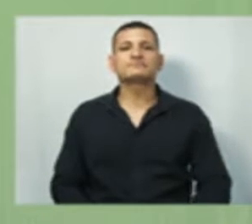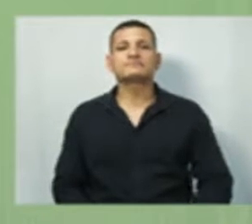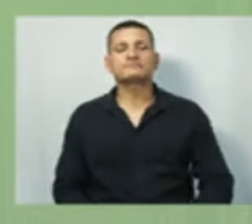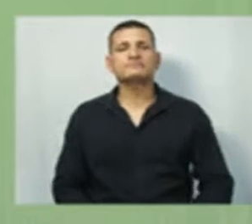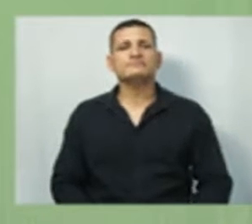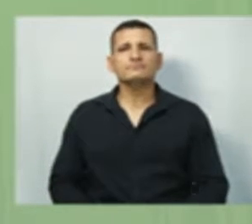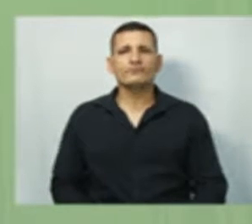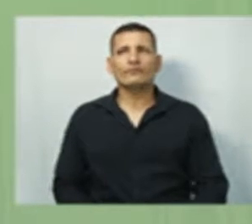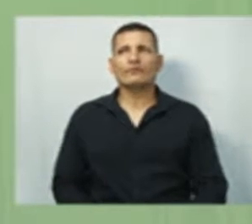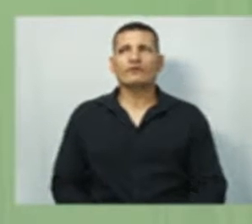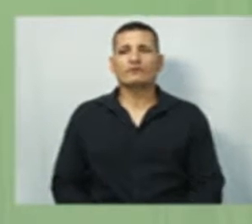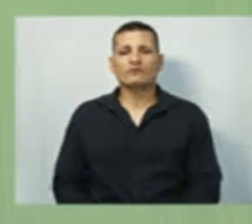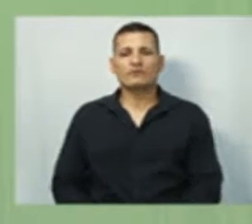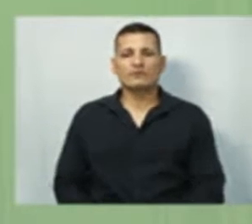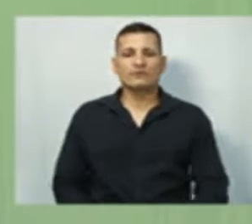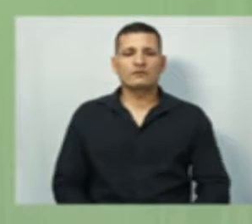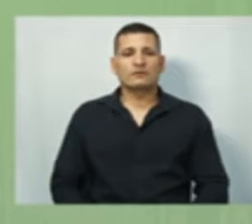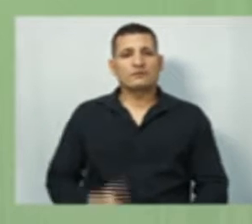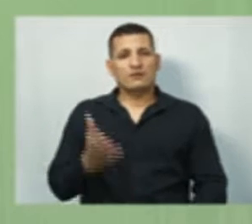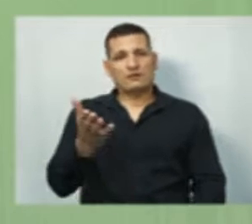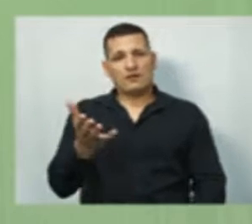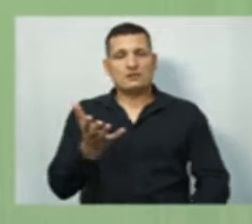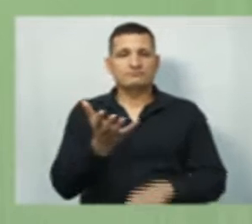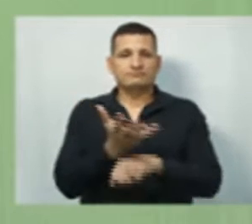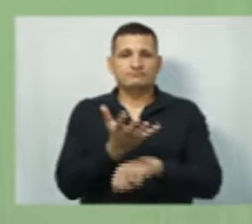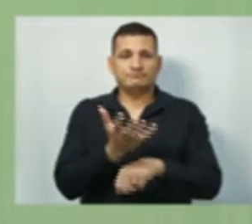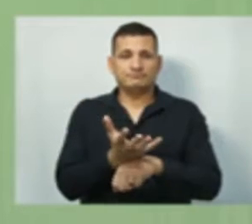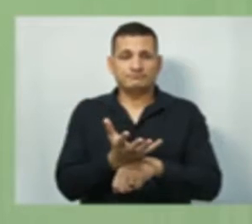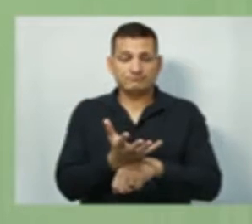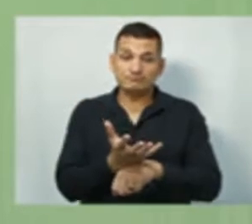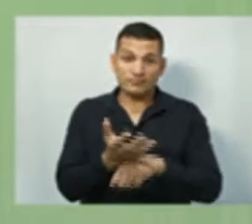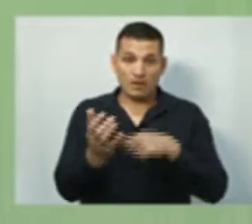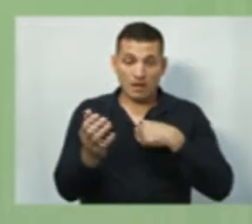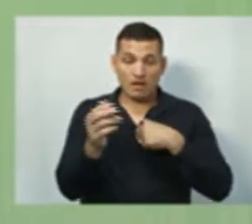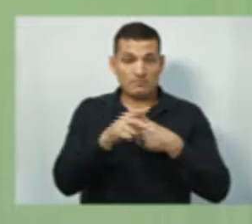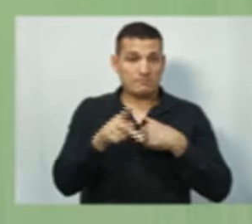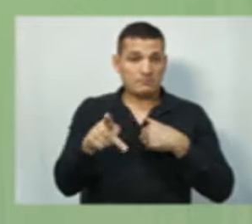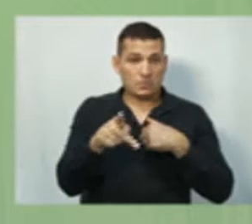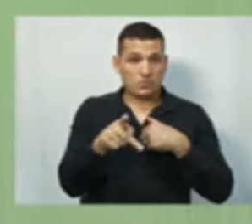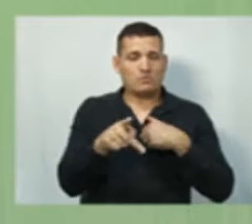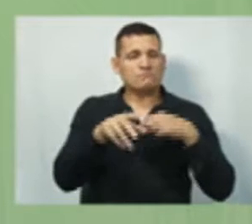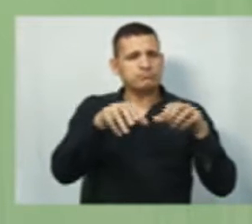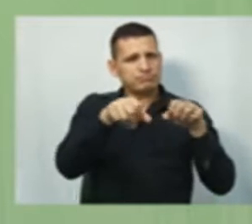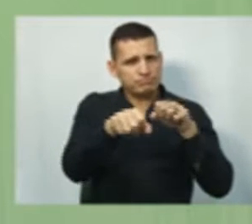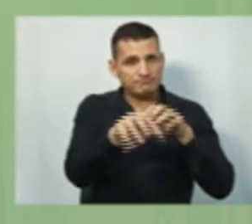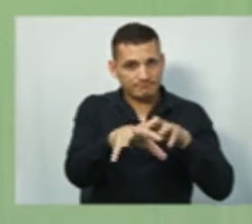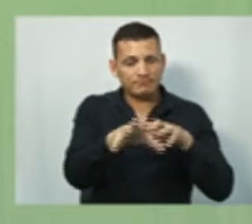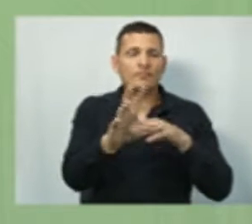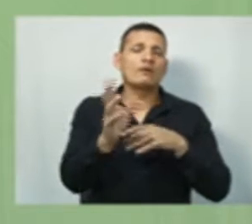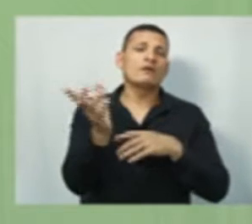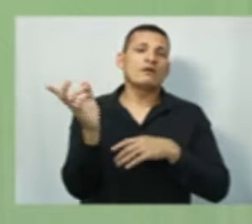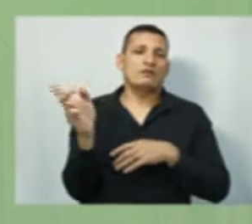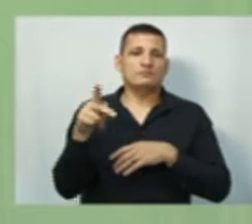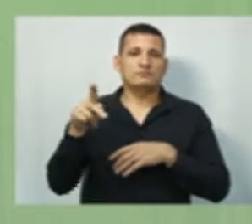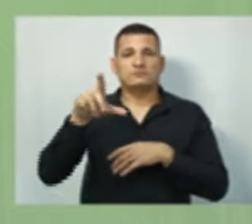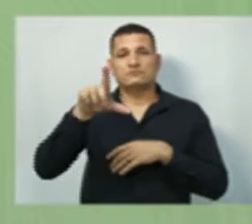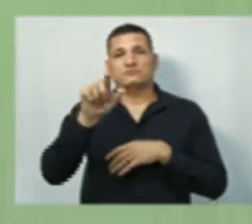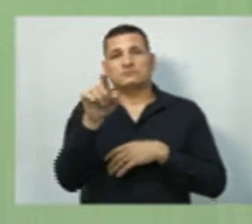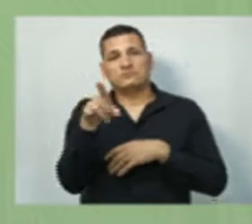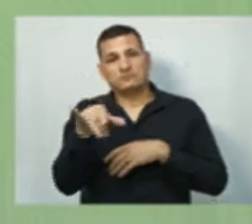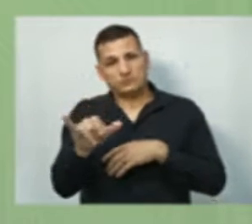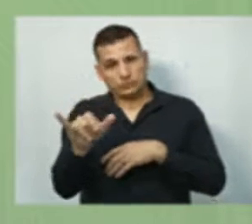discutir com vocês, eu como professora formadora e a professora Leide como professora assistente. Eu sou